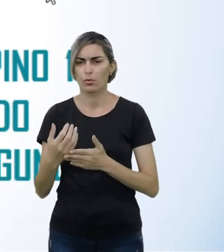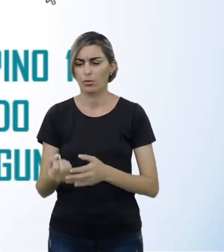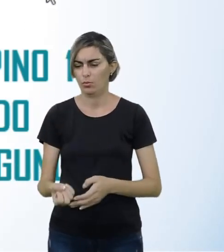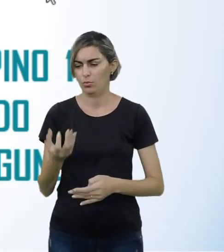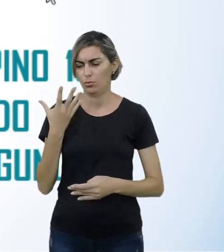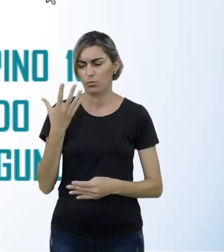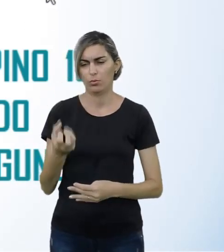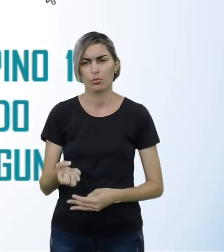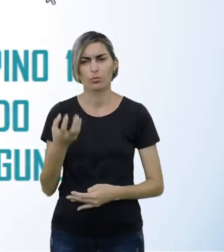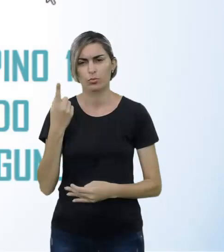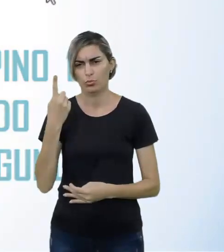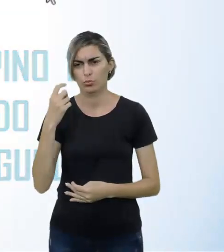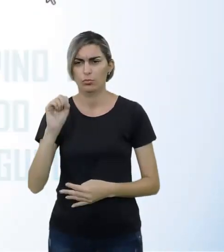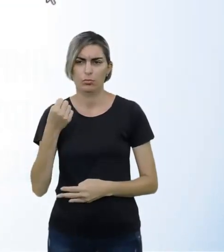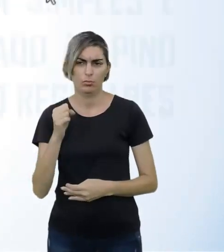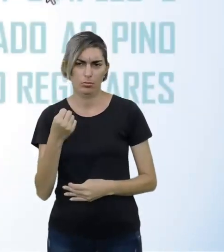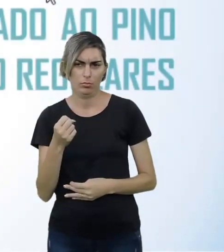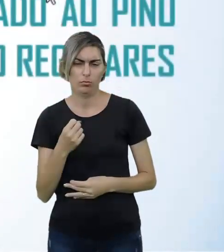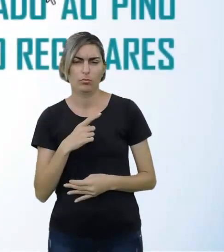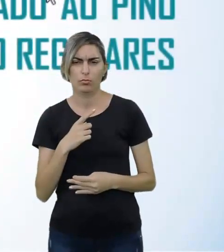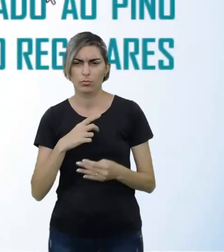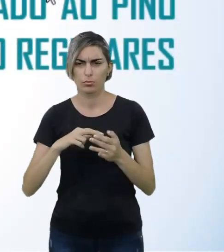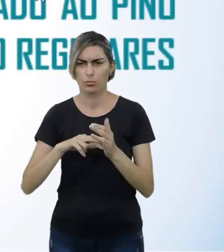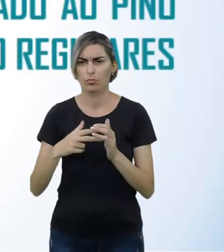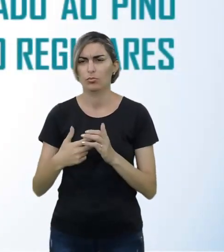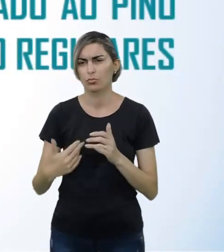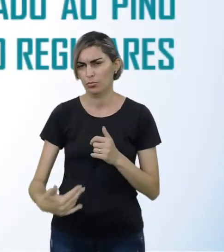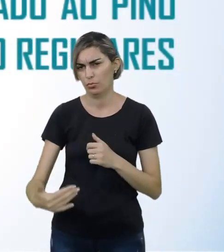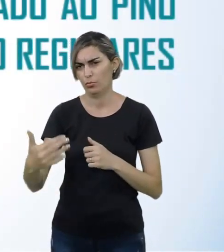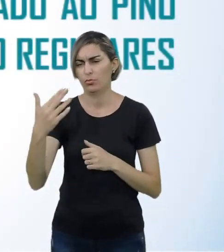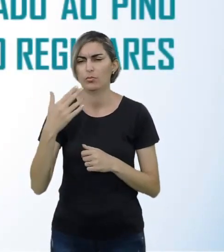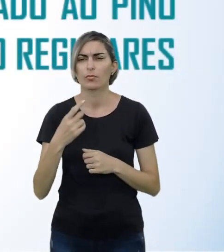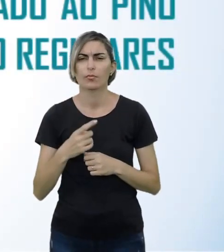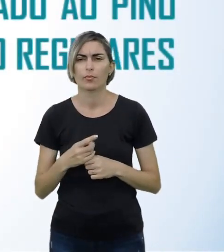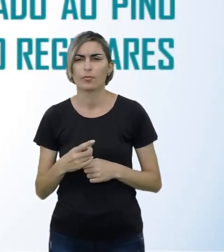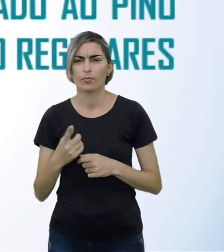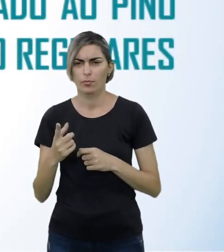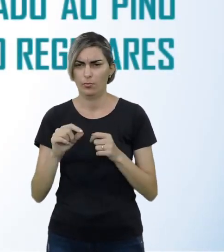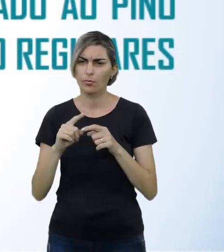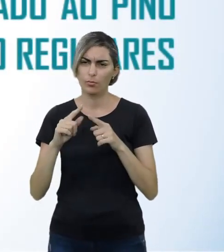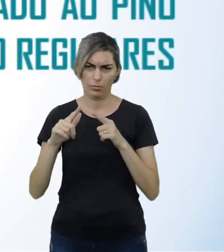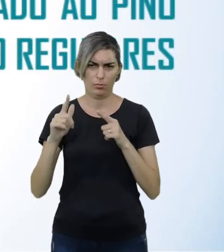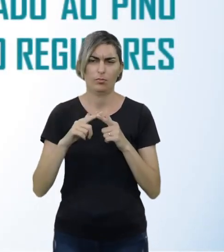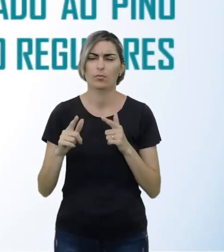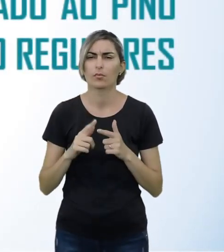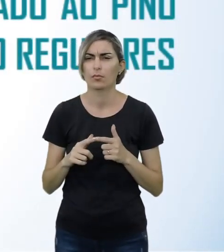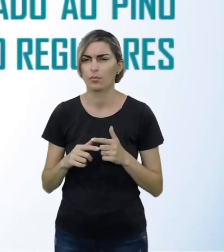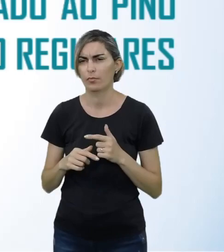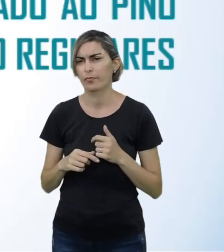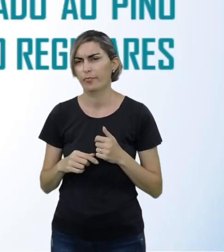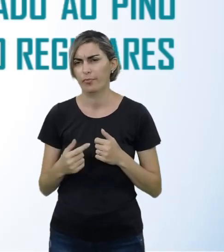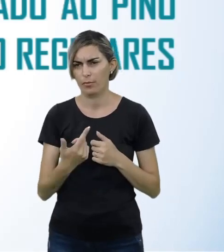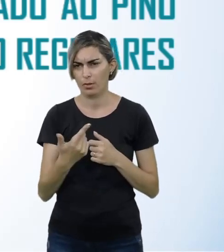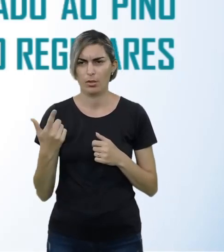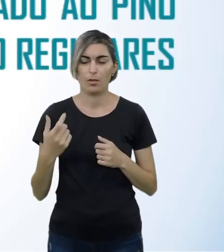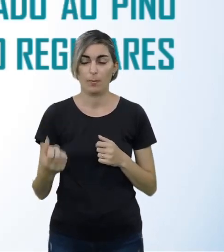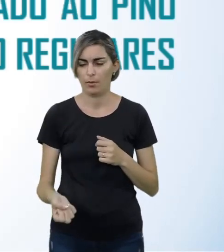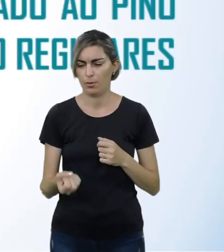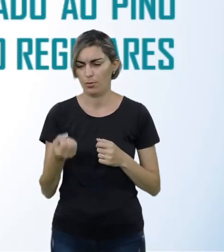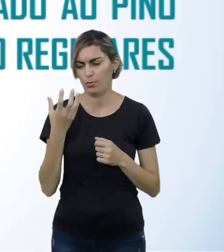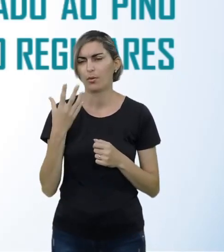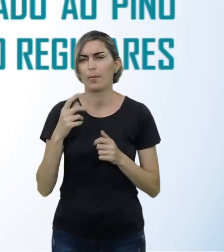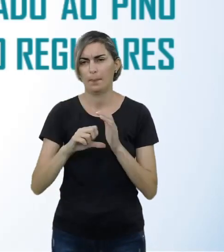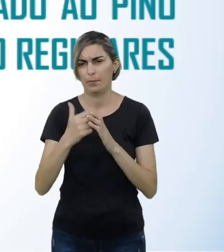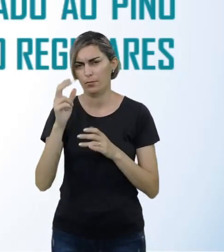acendendo e apagando em intervalos de 1 segundo. Isso quer dizer que ele já vem com um programinha que é o Sketch, que é o Blink. Então quando você pega um